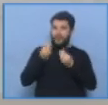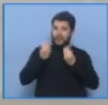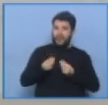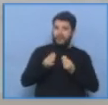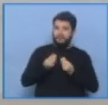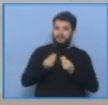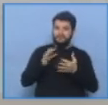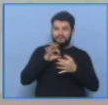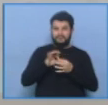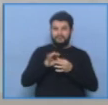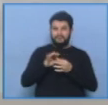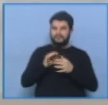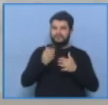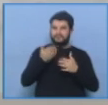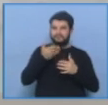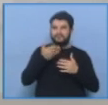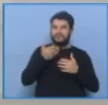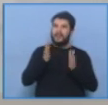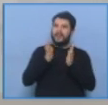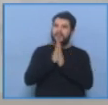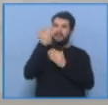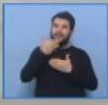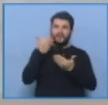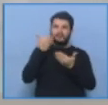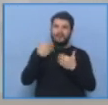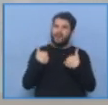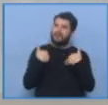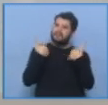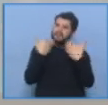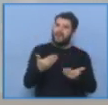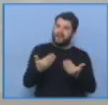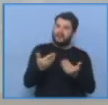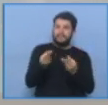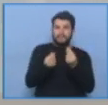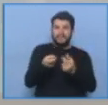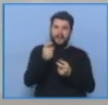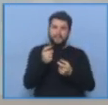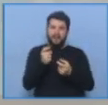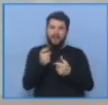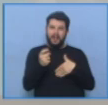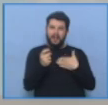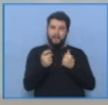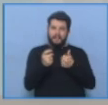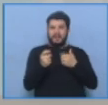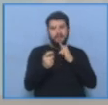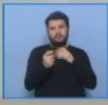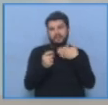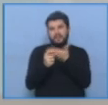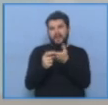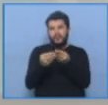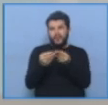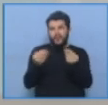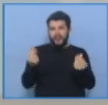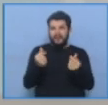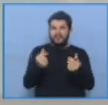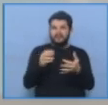um lado, parte desta gratuidade de Deus, é uma forma de responder ao mal com o bem e de iniciar um caminho de reconciliação, mas é